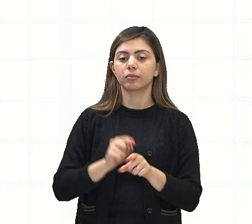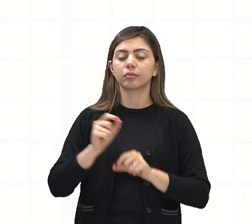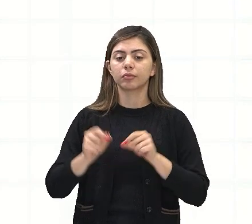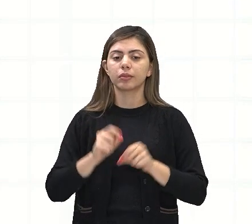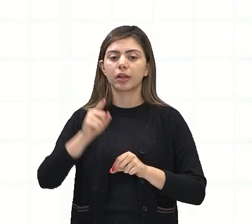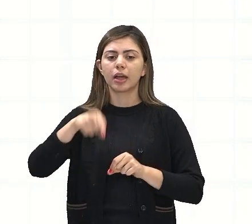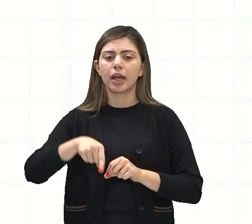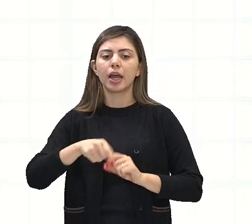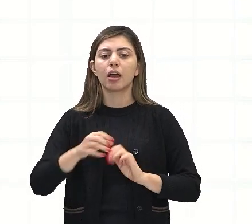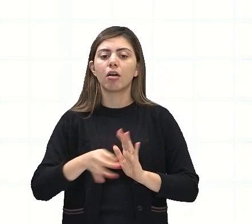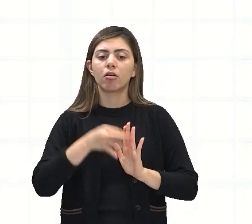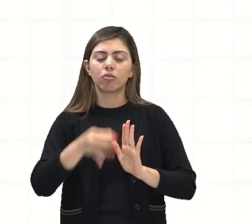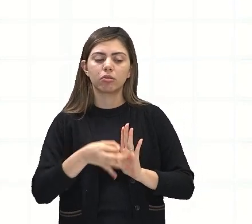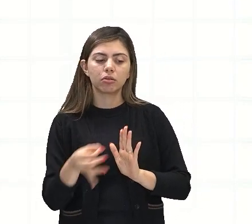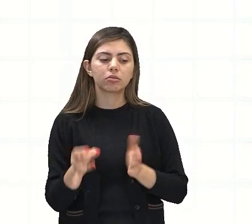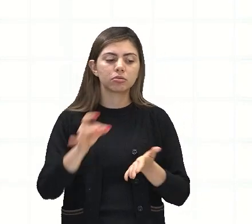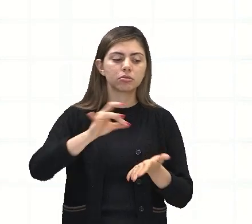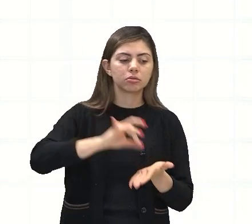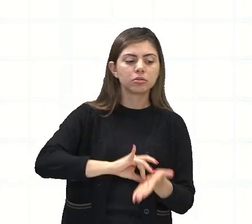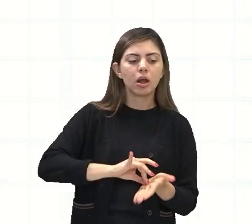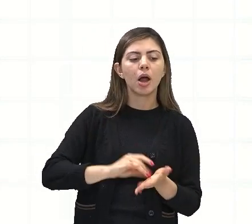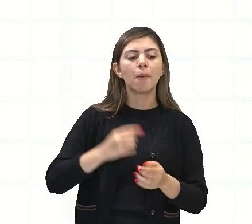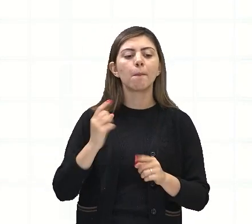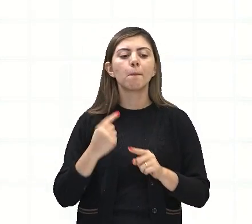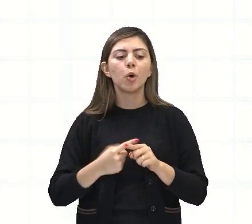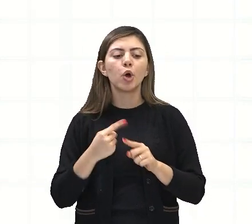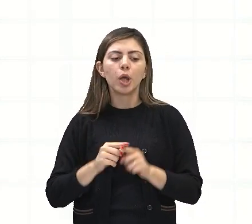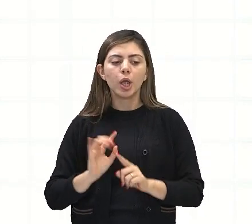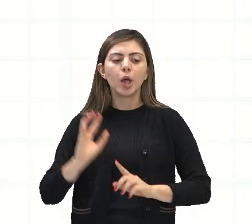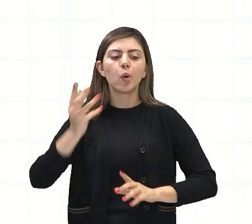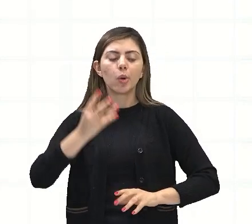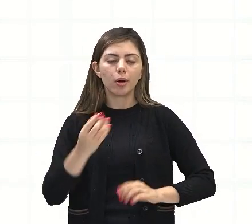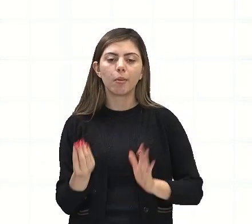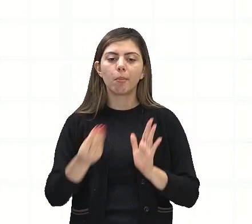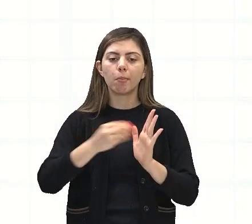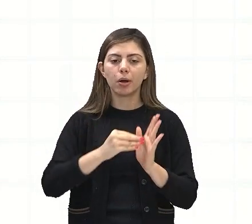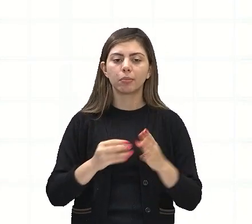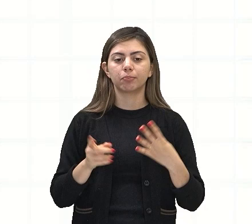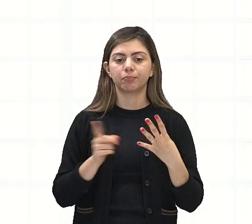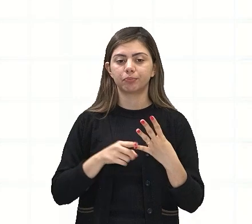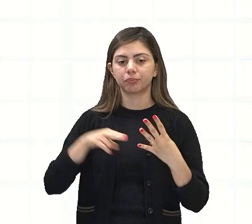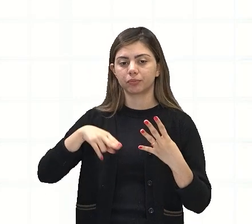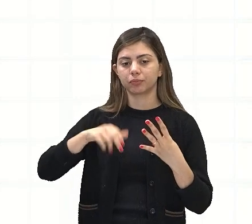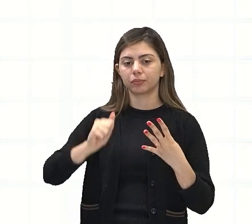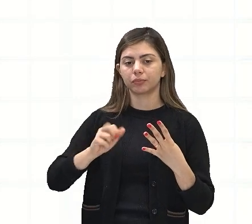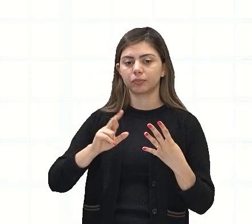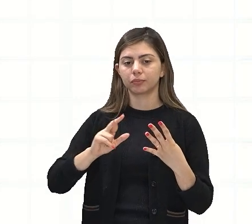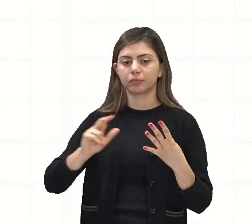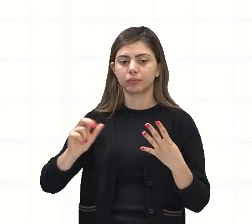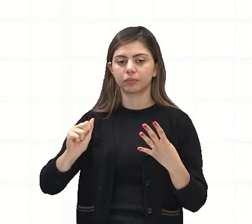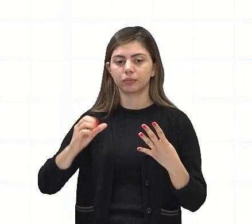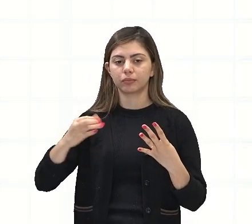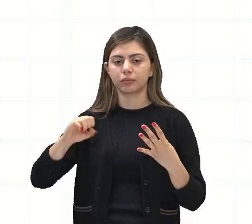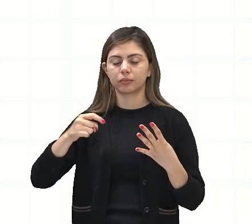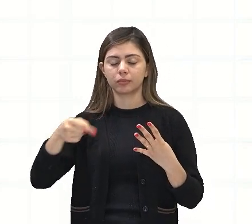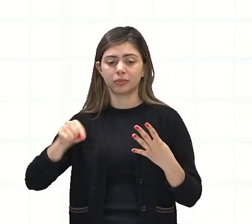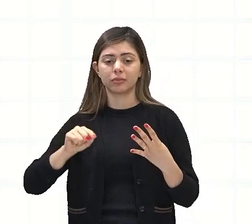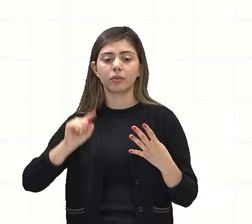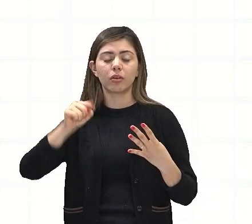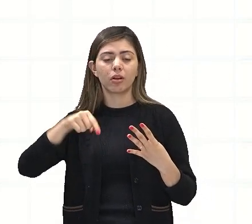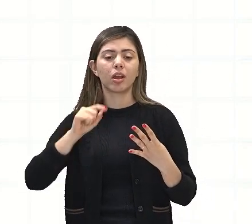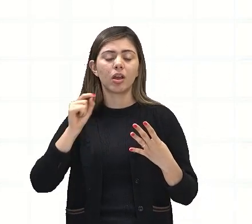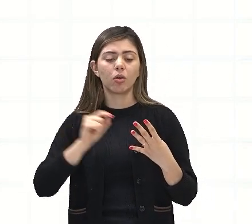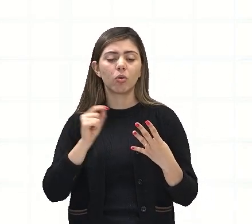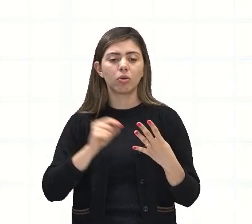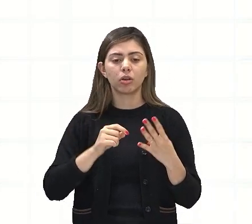argumentação, das razões, dos motivos. A narração. A narração é a tipologia textual em que